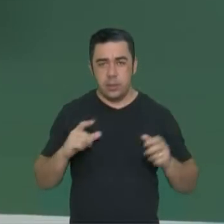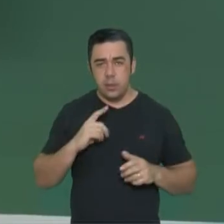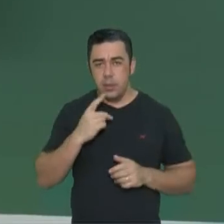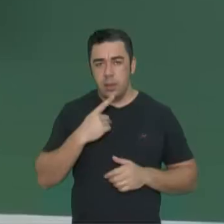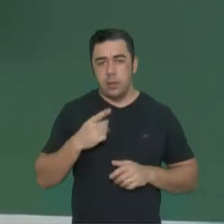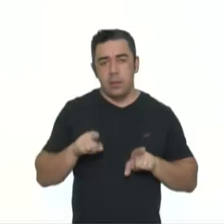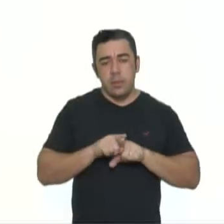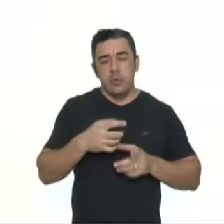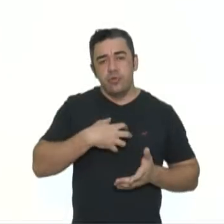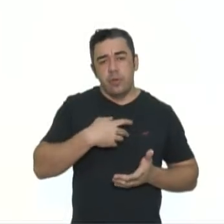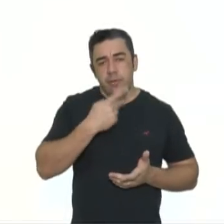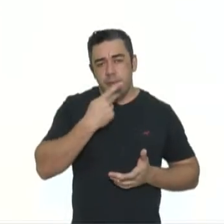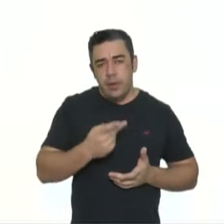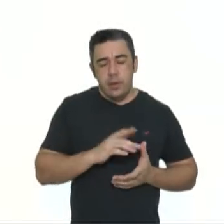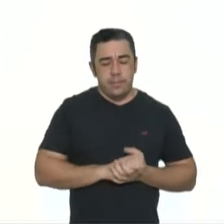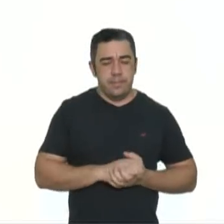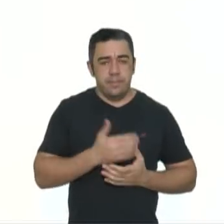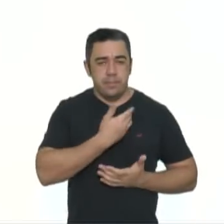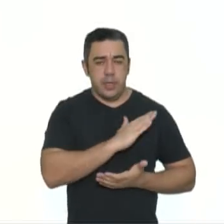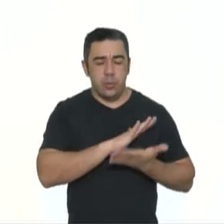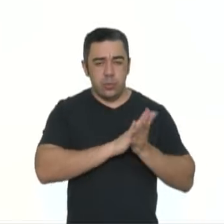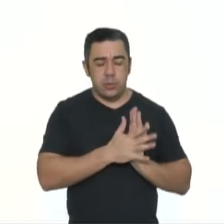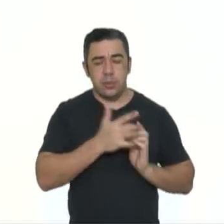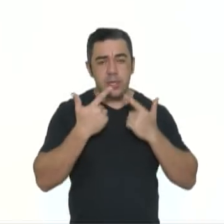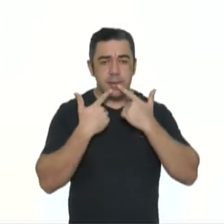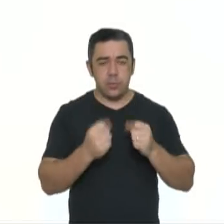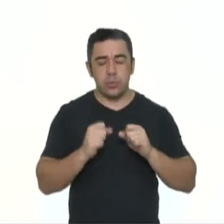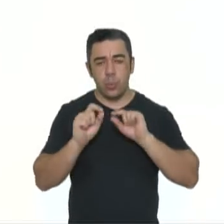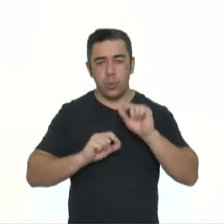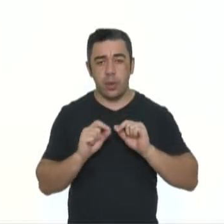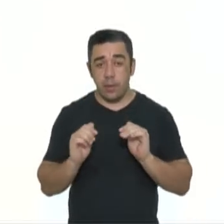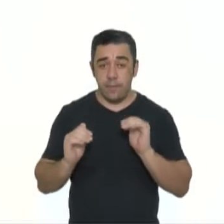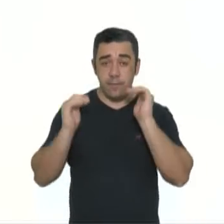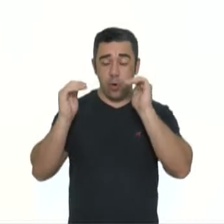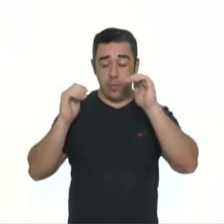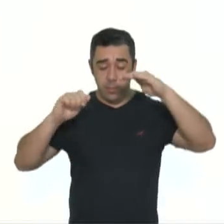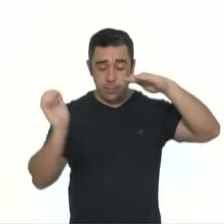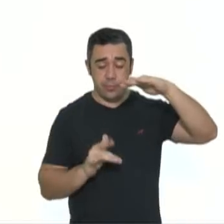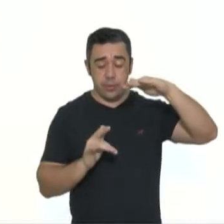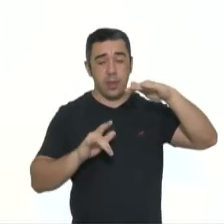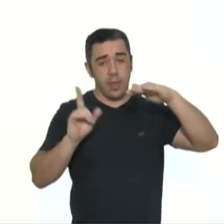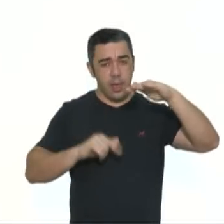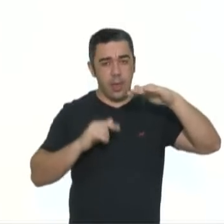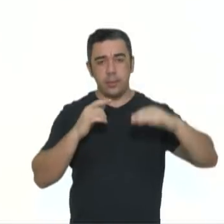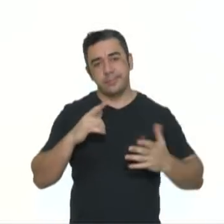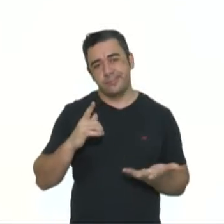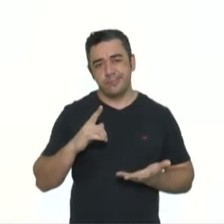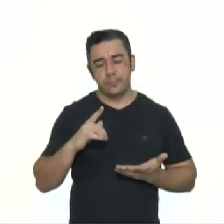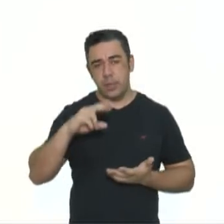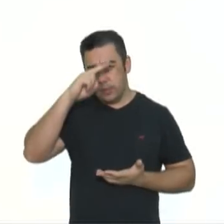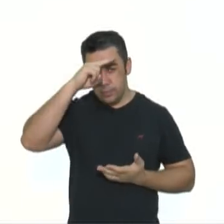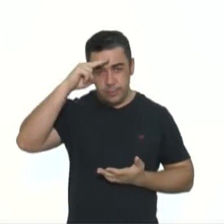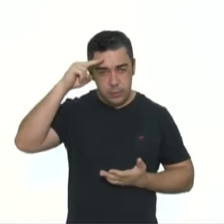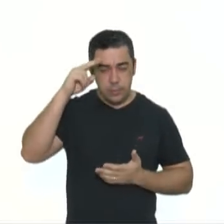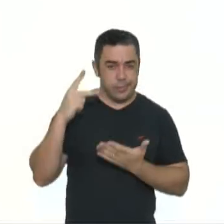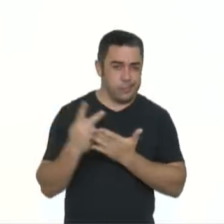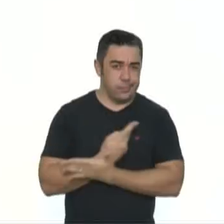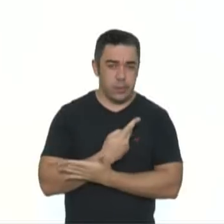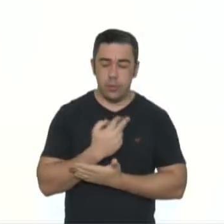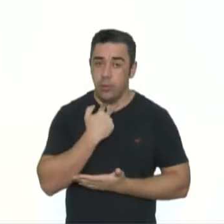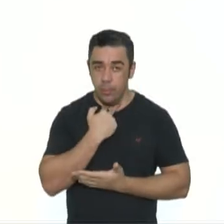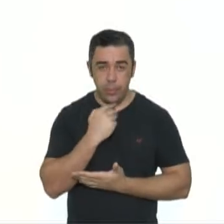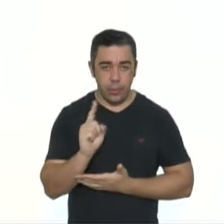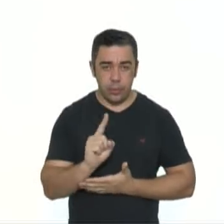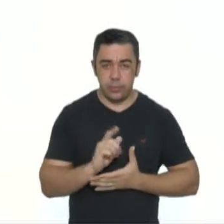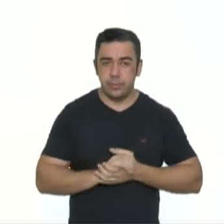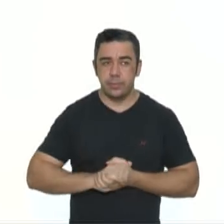sotaques. O preconceito linguístico enaltece uma forma em detrimento de outra, de forma pejorativa e estigmatizada. Não pode, não